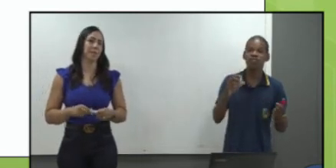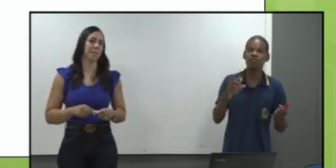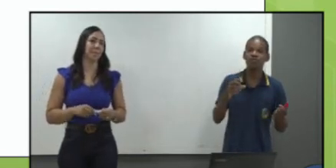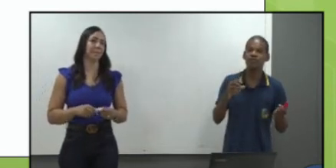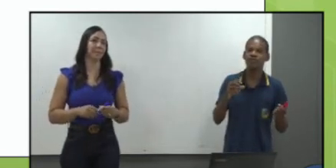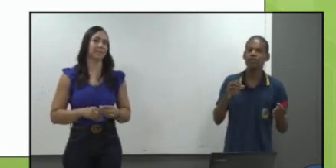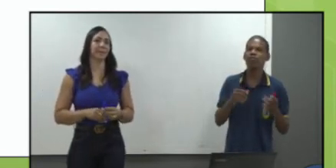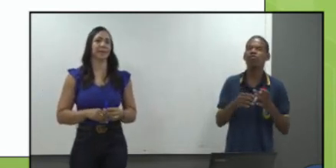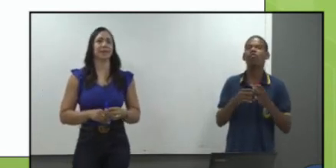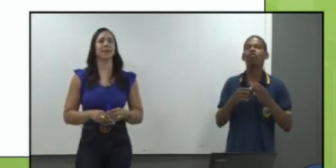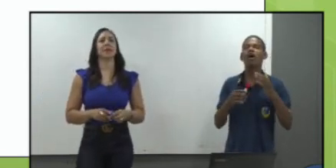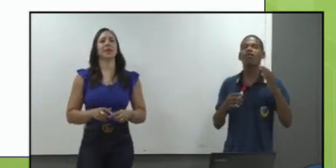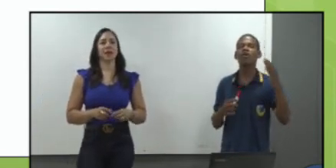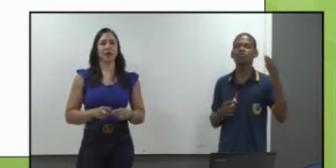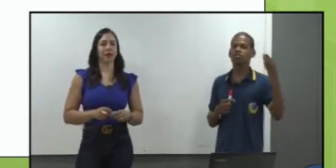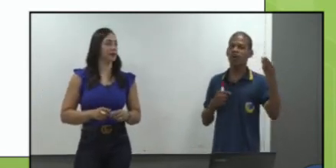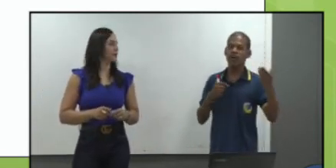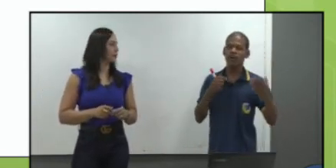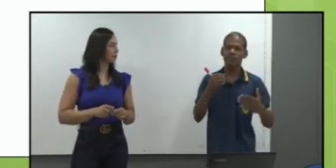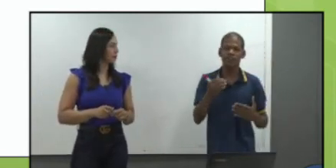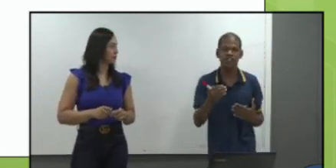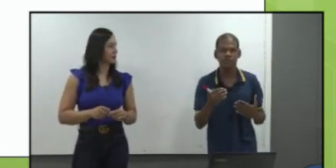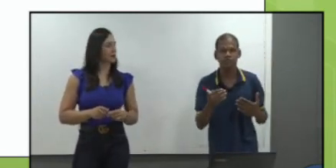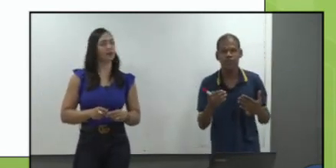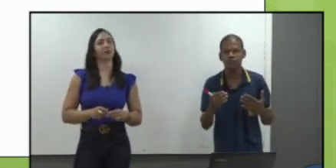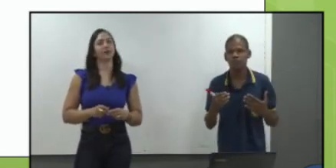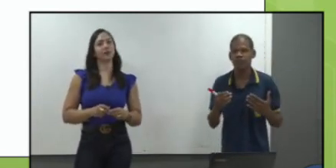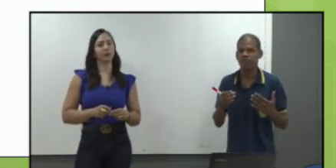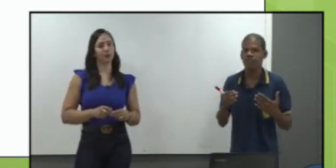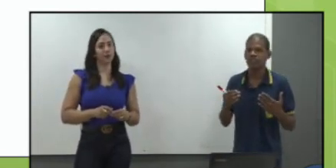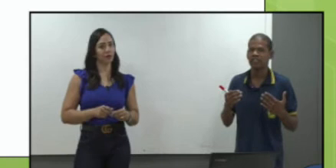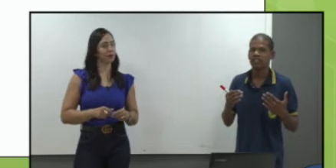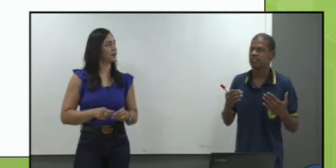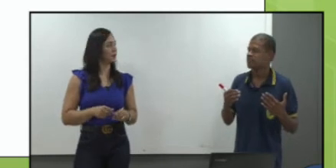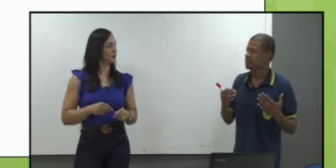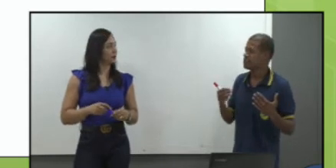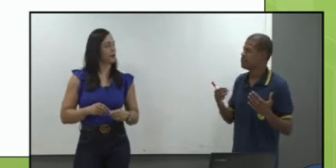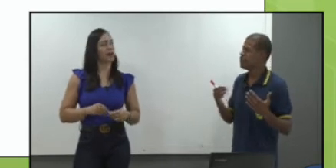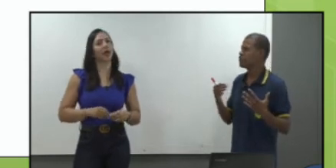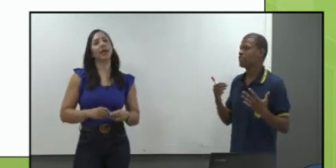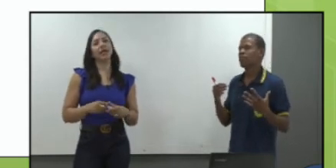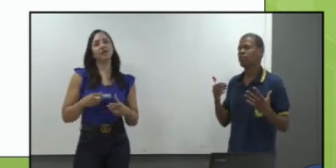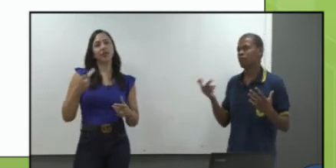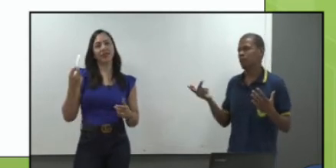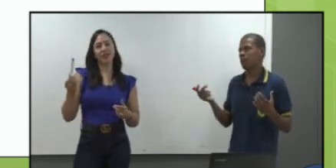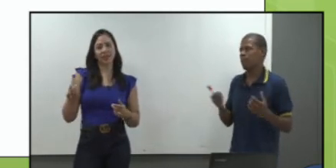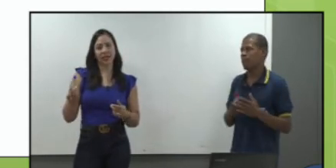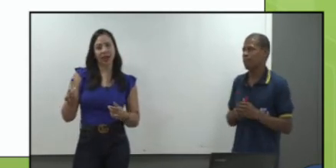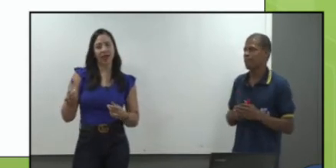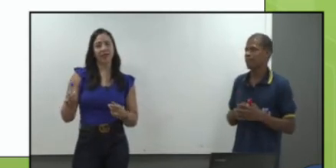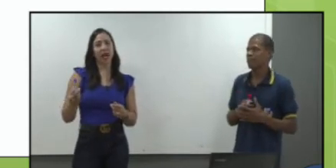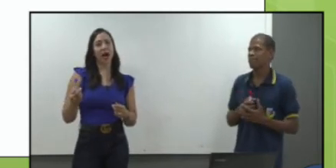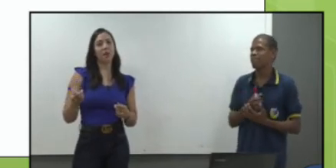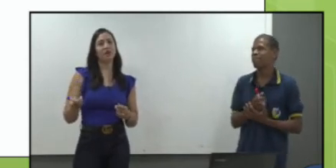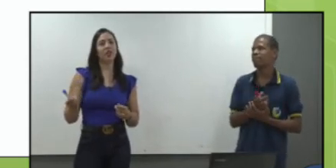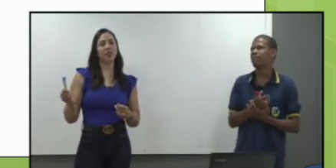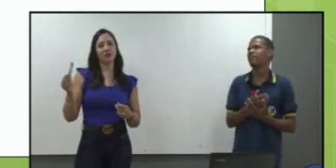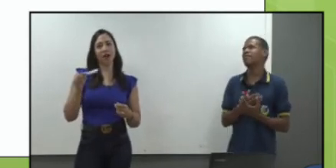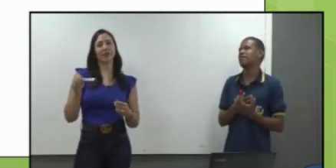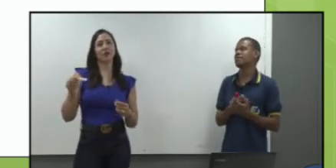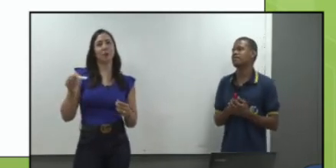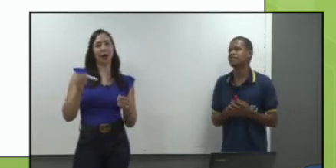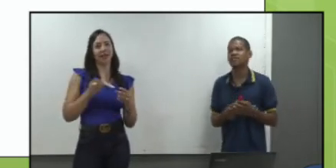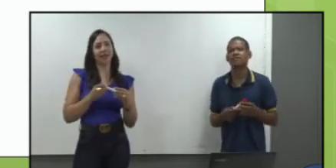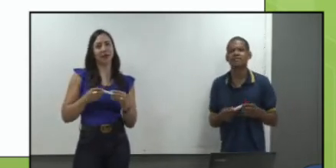pequeno vídeo, tá bom? Com algumas coreografias do frevo, professora. É isso? É. E vocês em casa, aproveitem